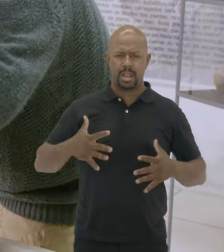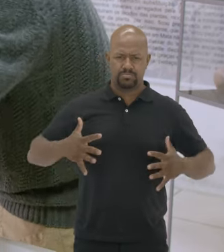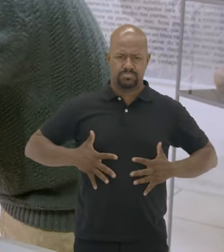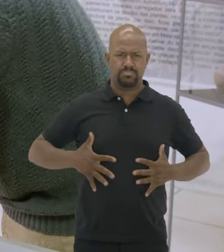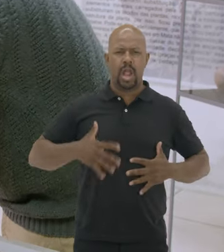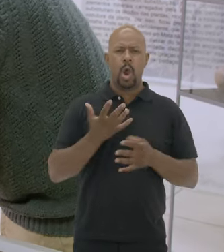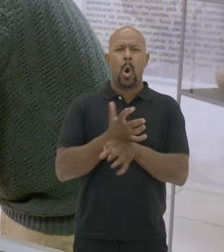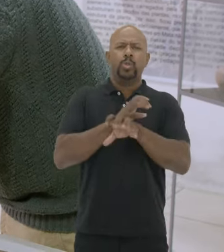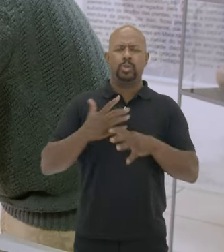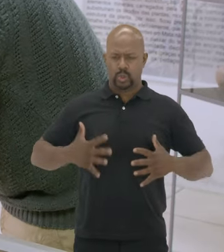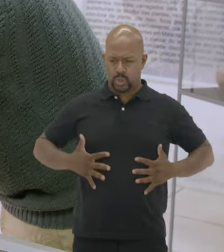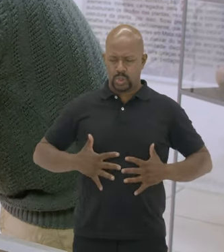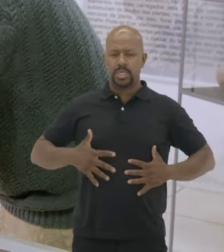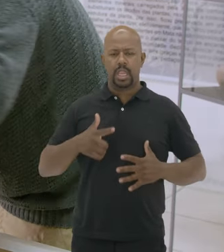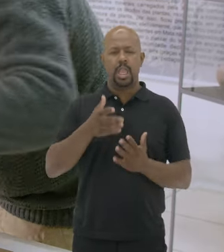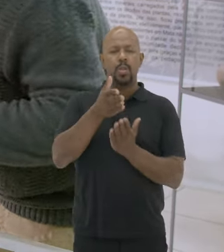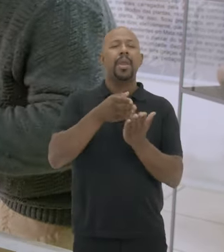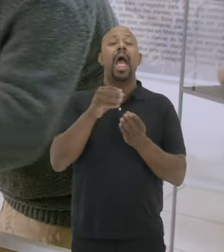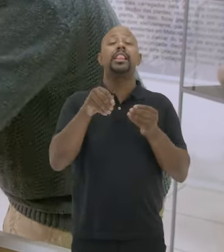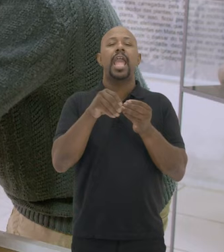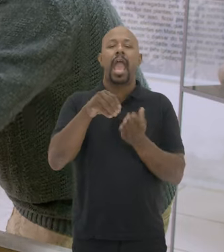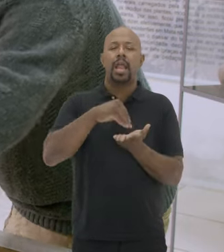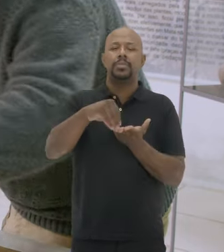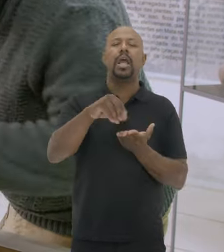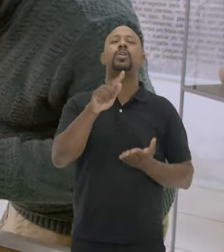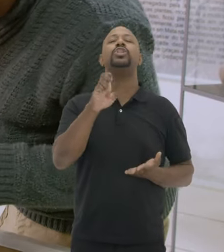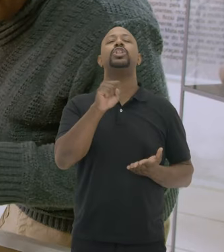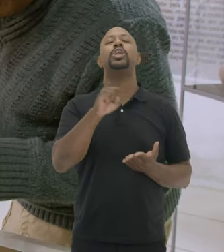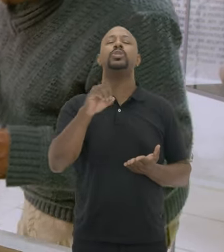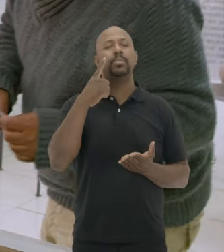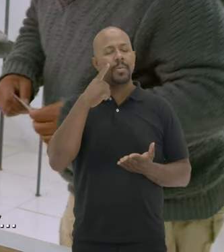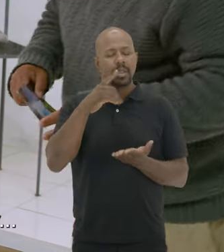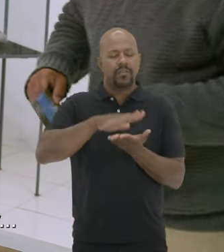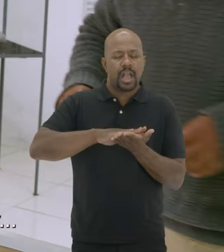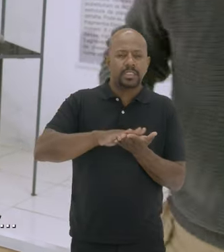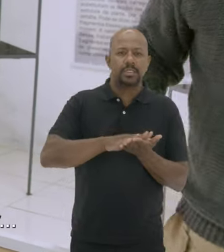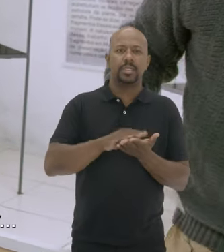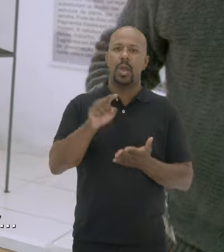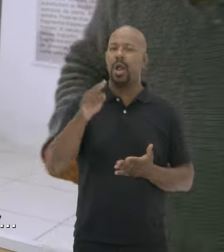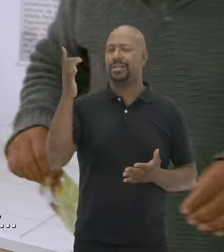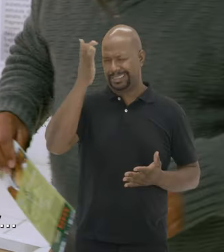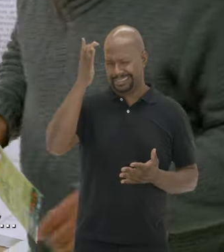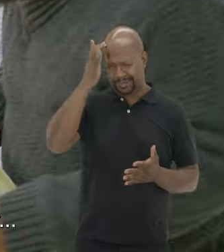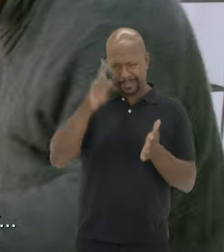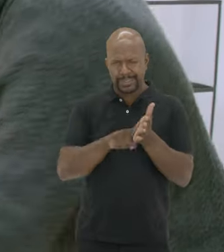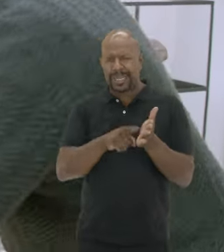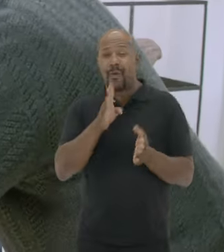E aqui no meio é a terra que eles votaram o gesso para poder tirar aqui ó